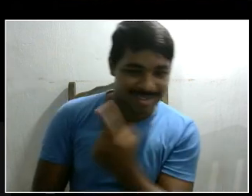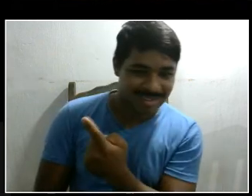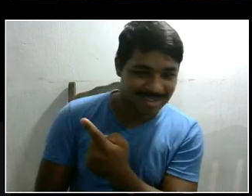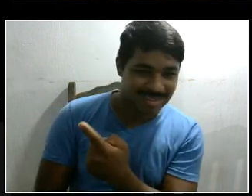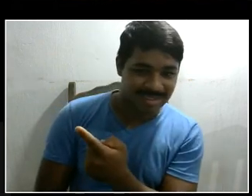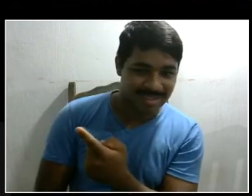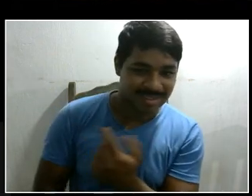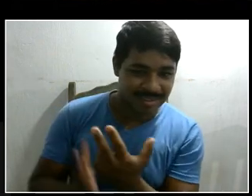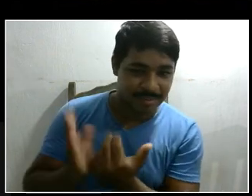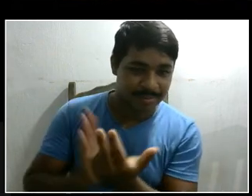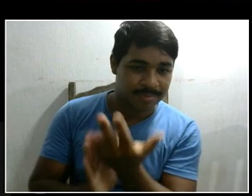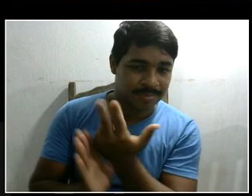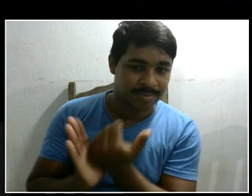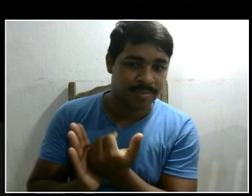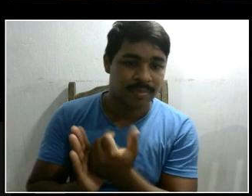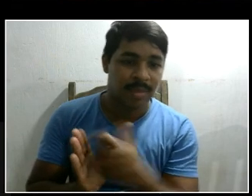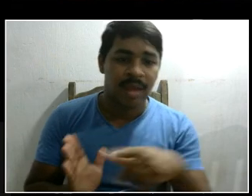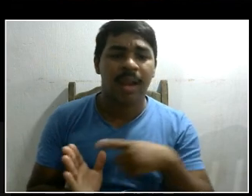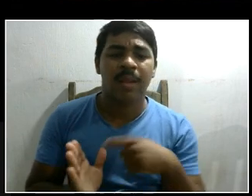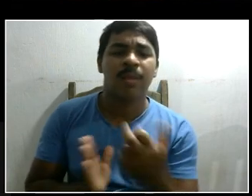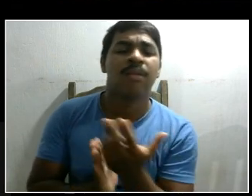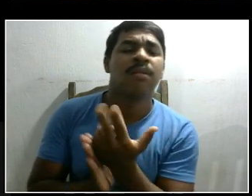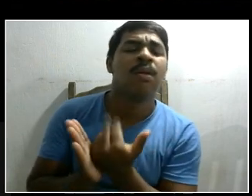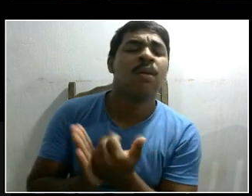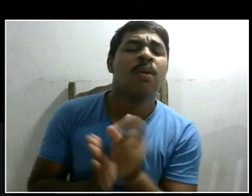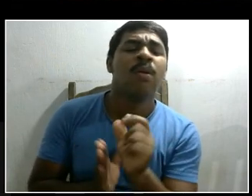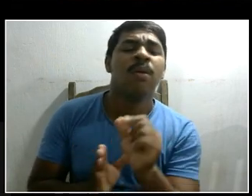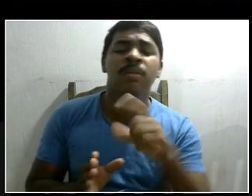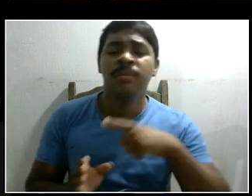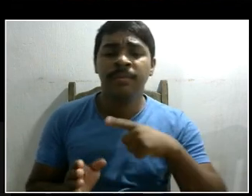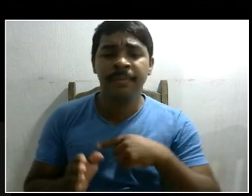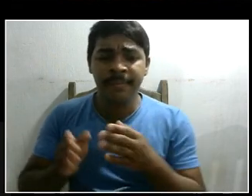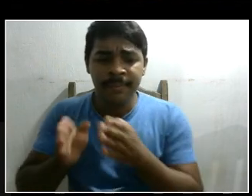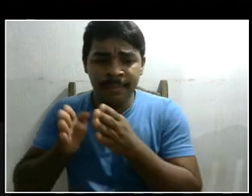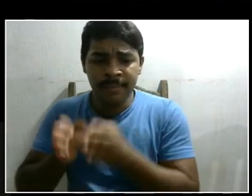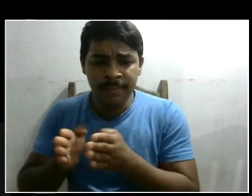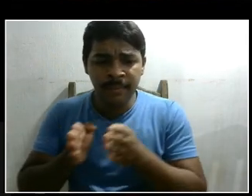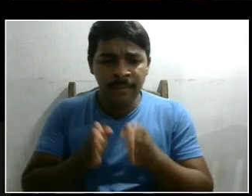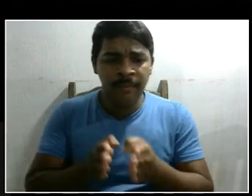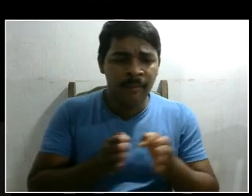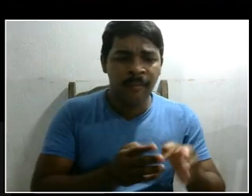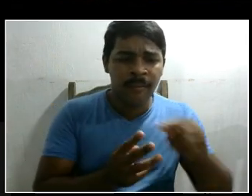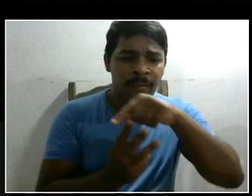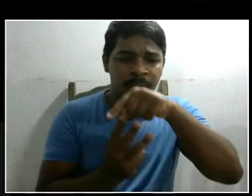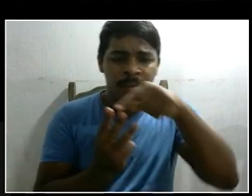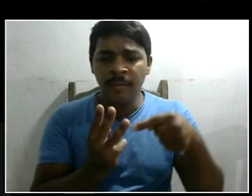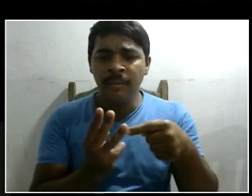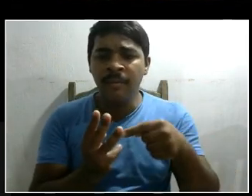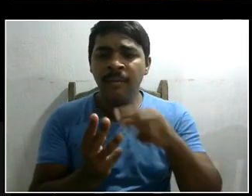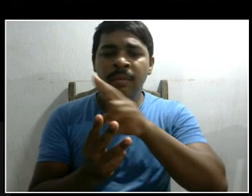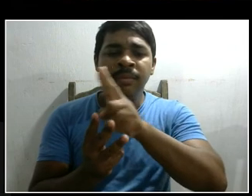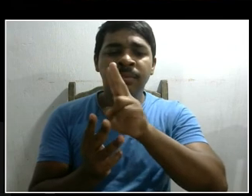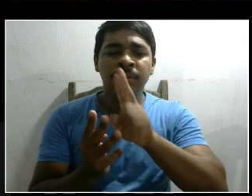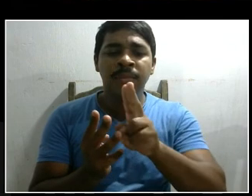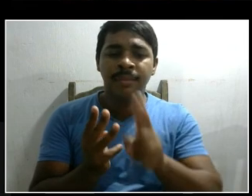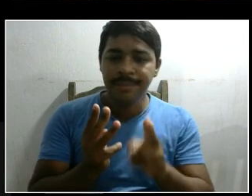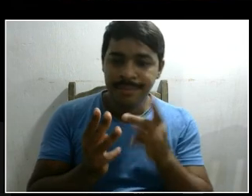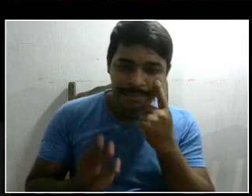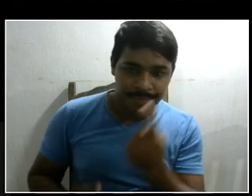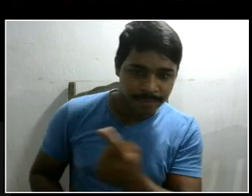que ele é formado por 3 partes principais, tá? Que ele é formado pelos dendritos, que é tipo